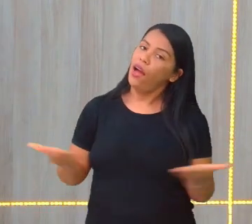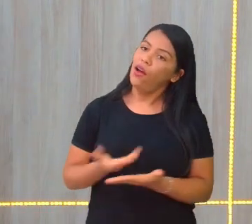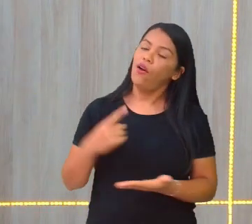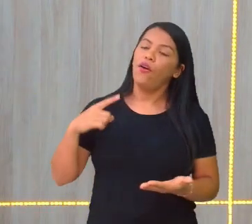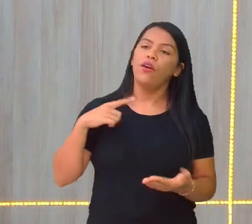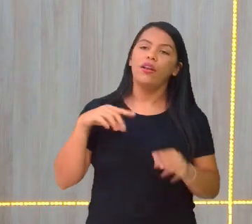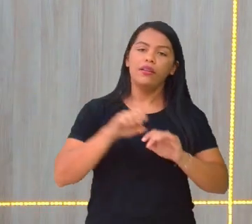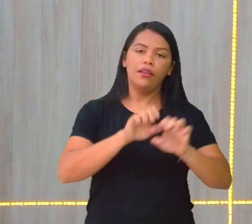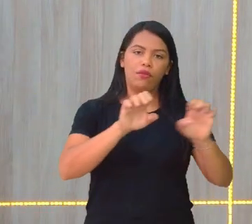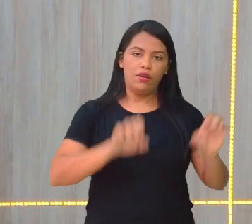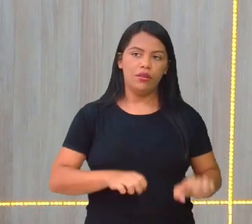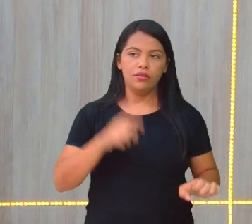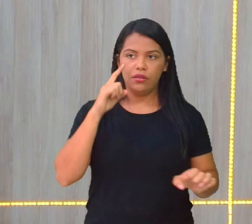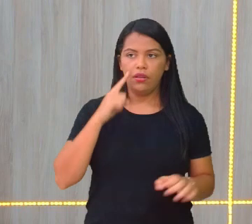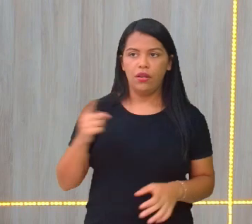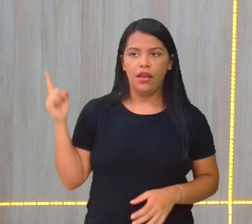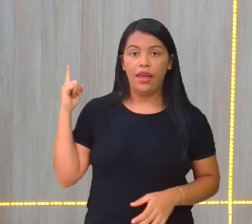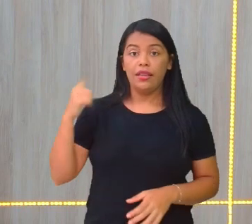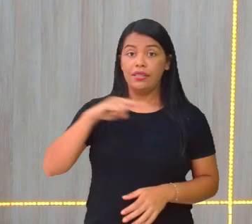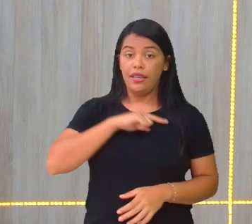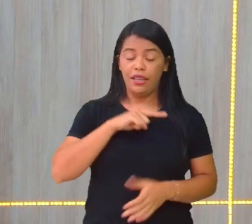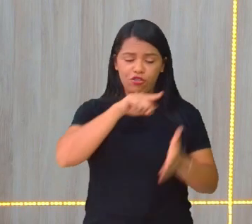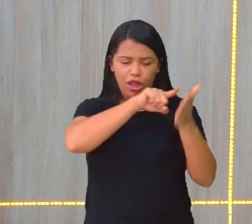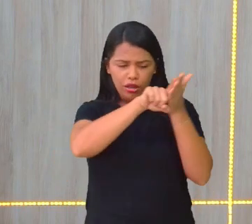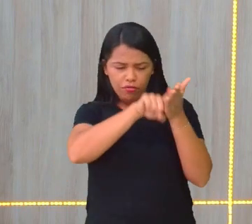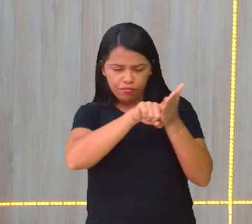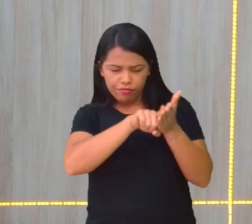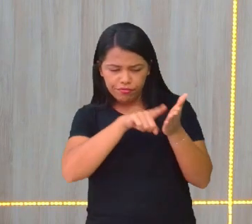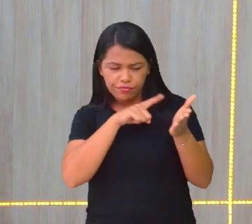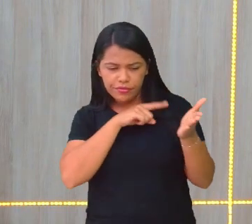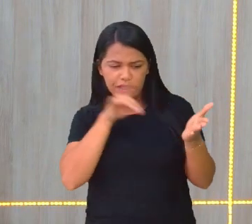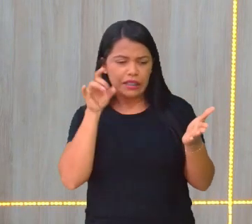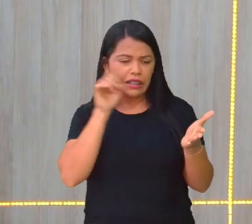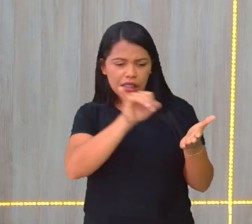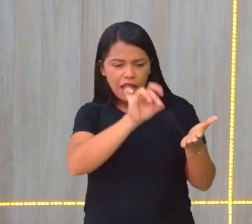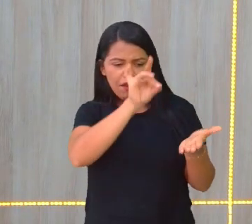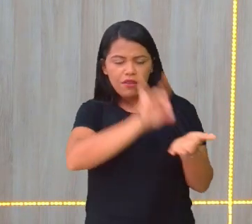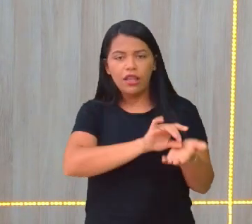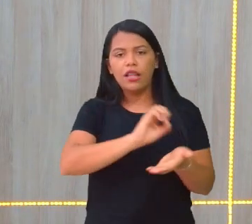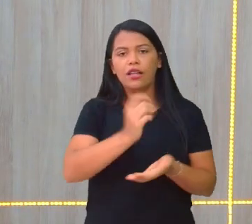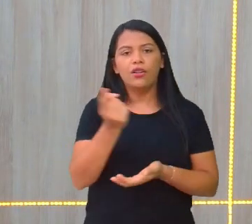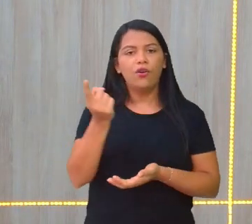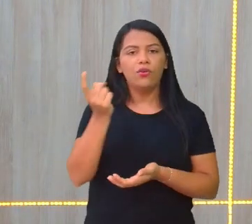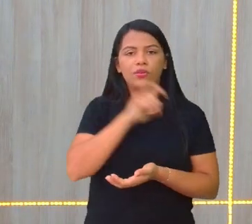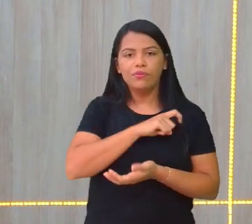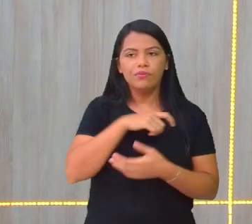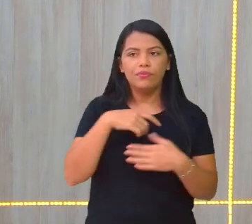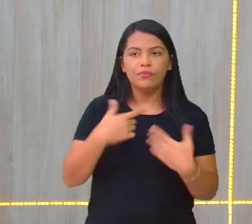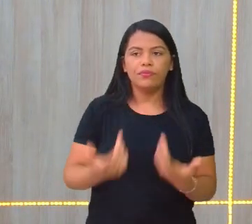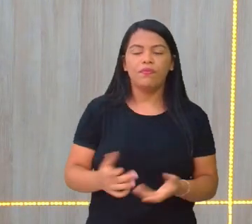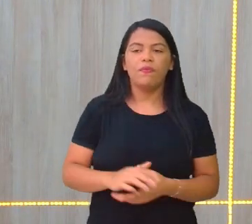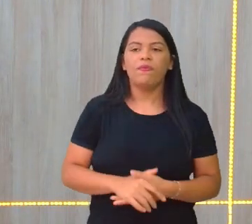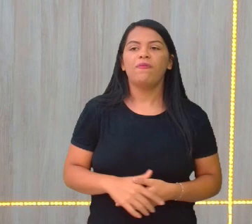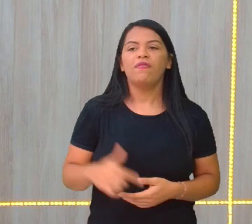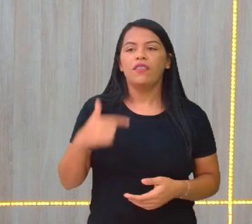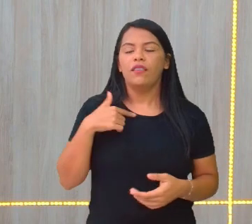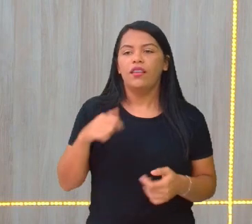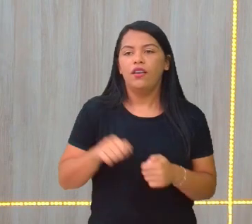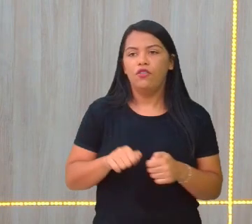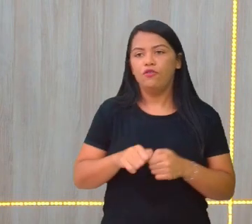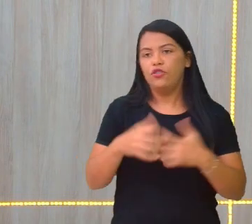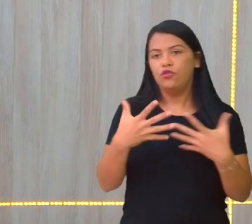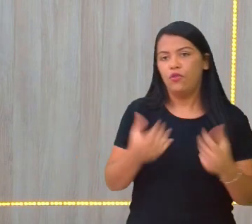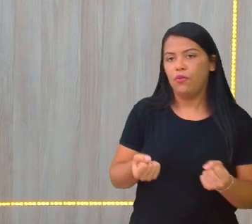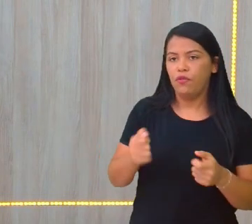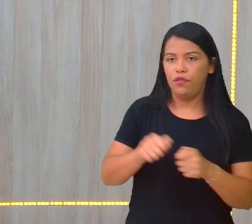É assim que a gente verifica se aquela equação é verdadeira ou não. Eu operei. Se eu estou